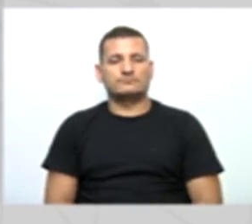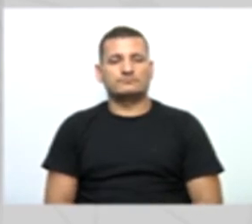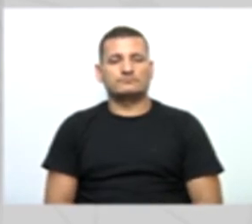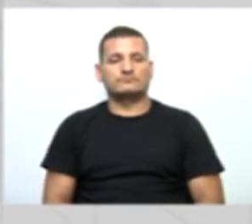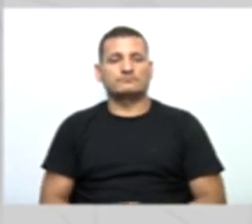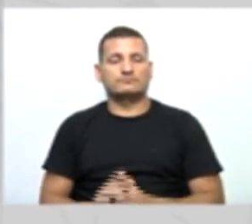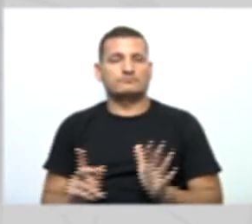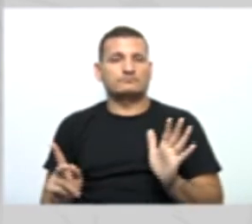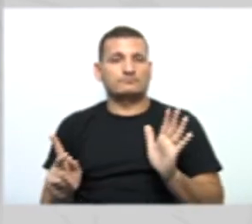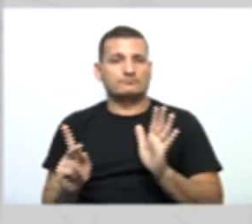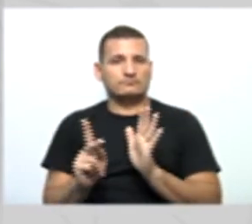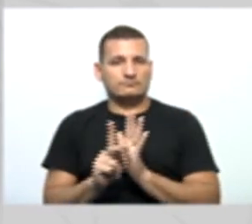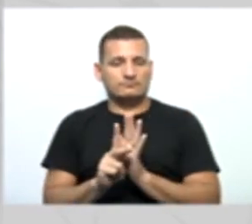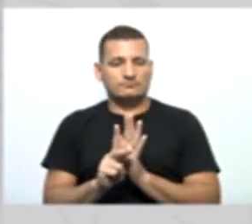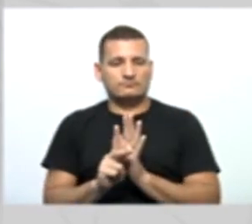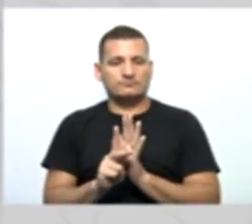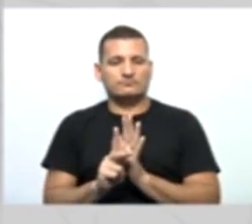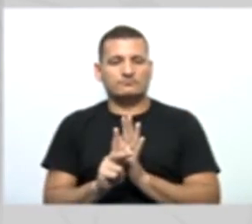pertencentes